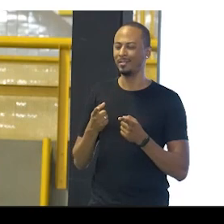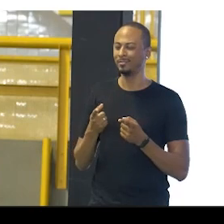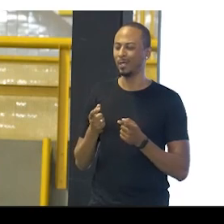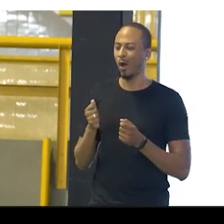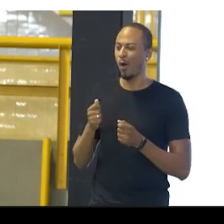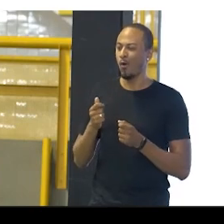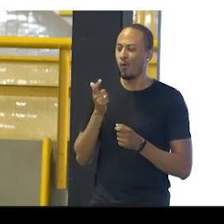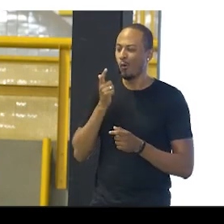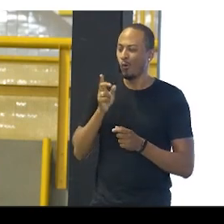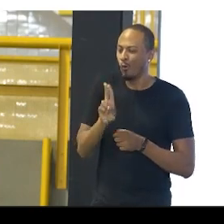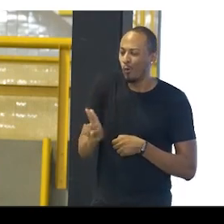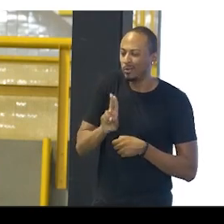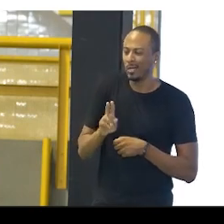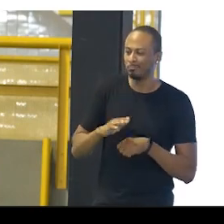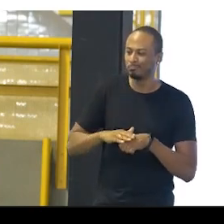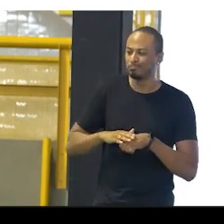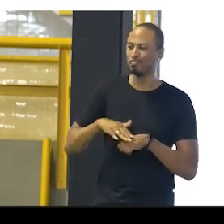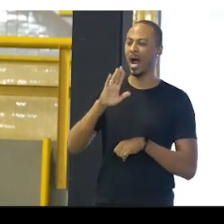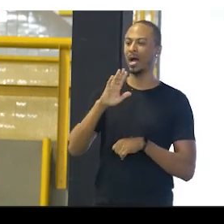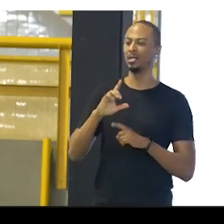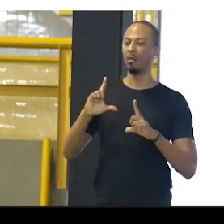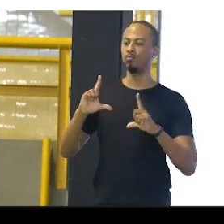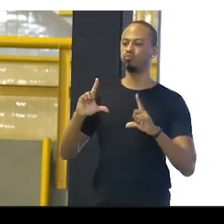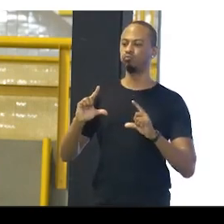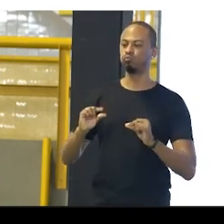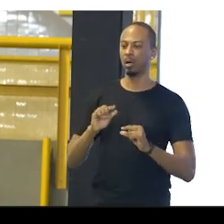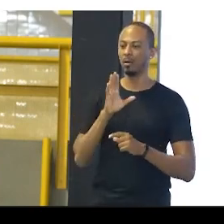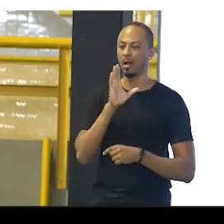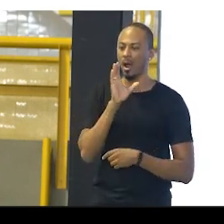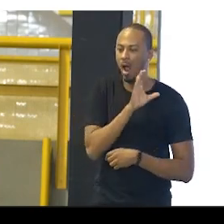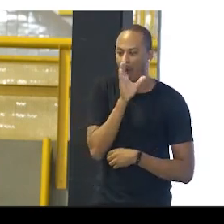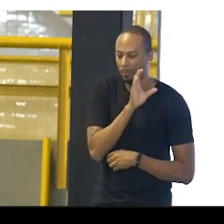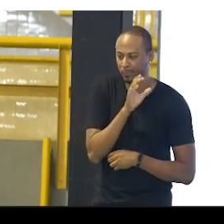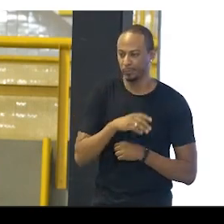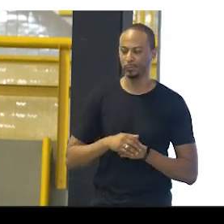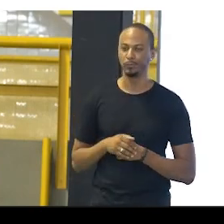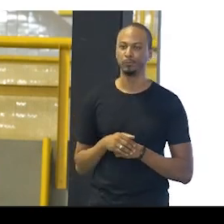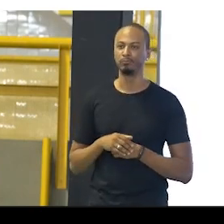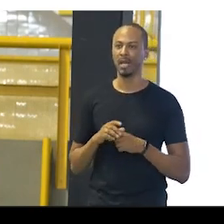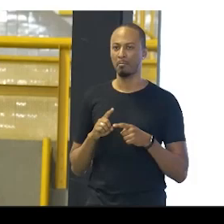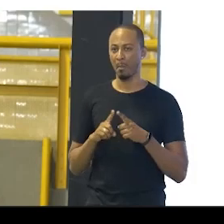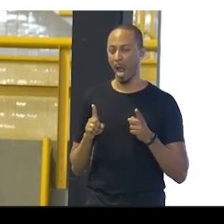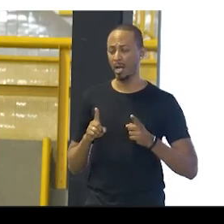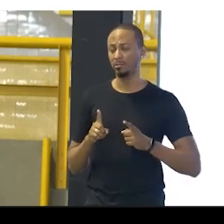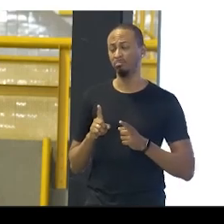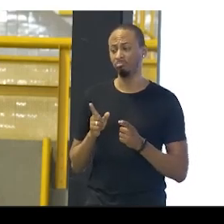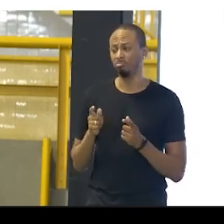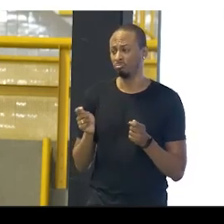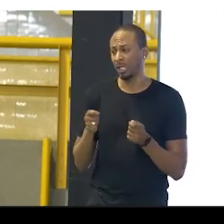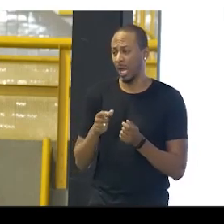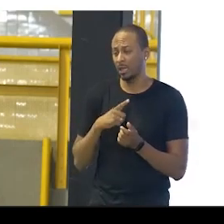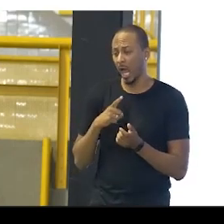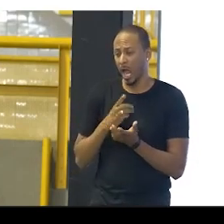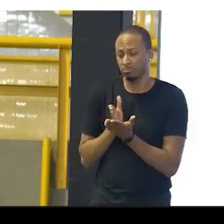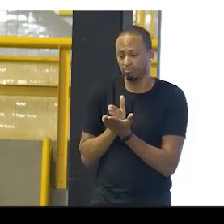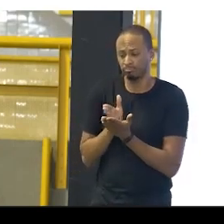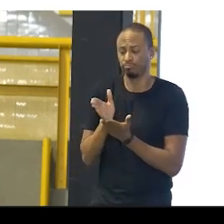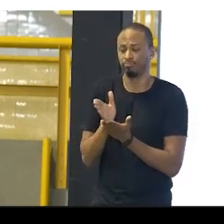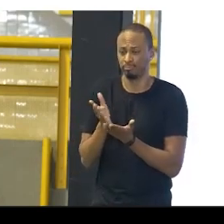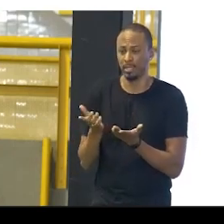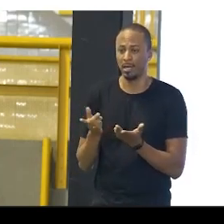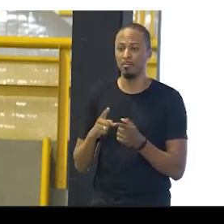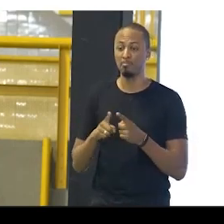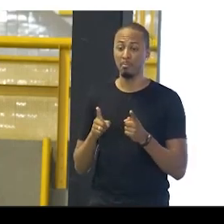face à nova crise do petróleo, você tem aí o ProAlco. Você tem os carros no Brasil, quase todos saindo de fábrica com a